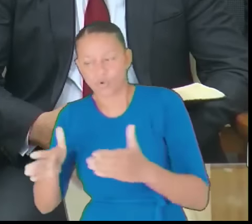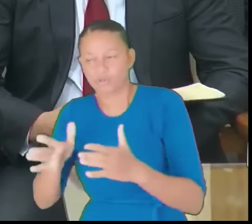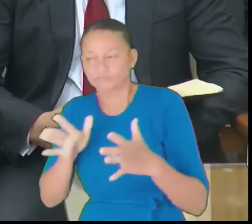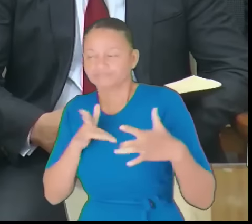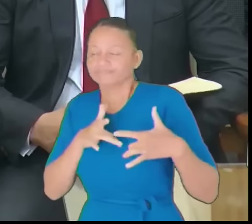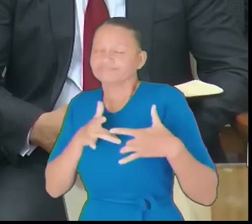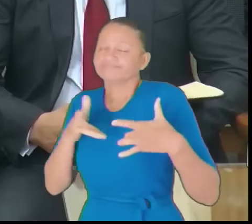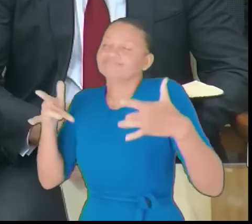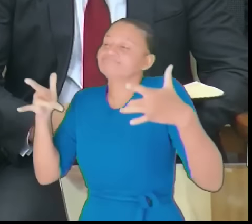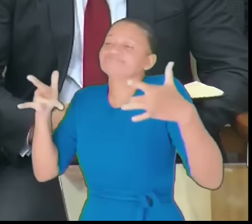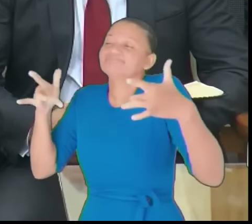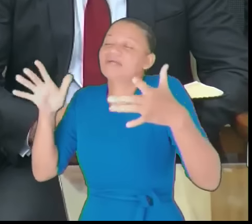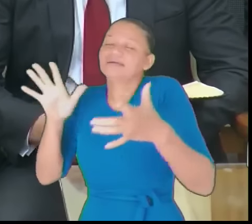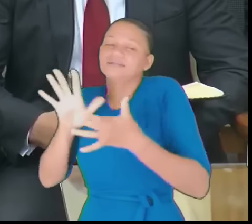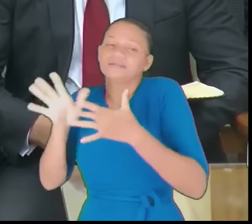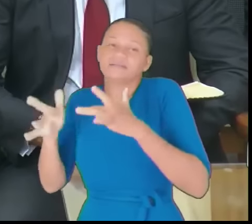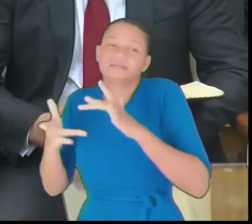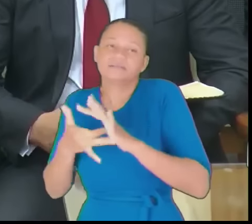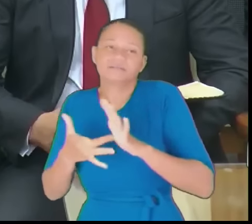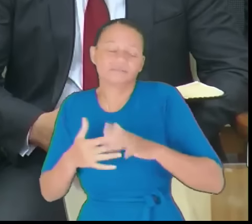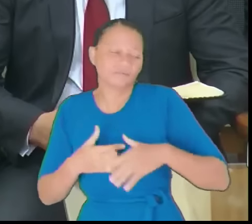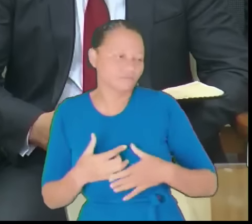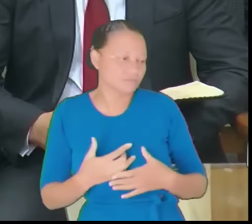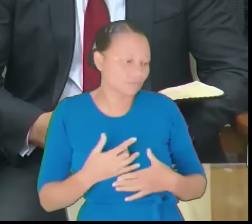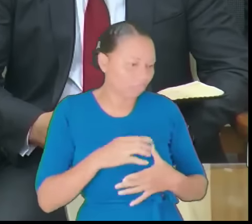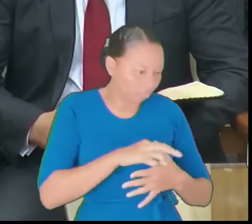por Jesus, ou fica carnal.